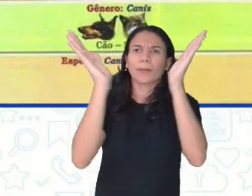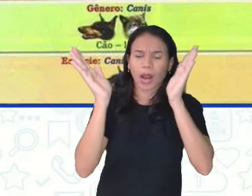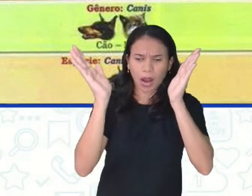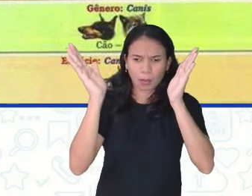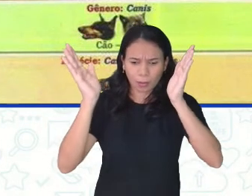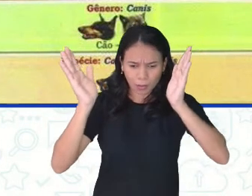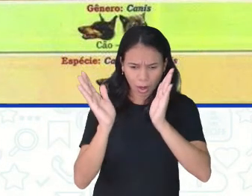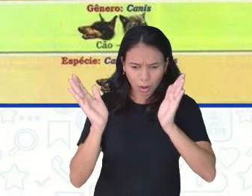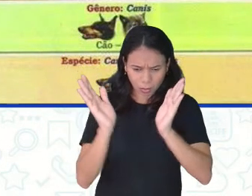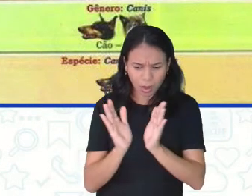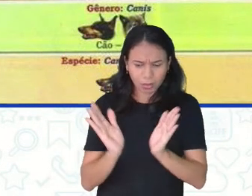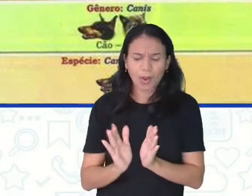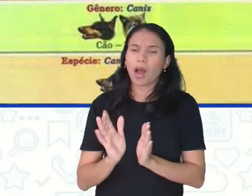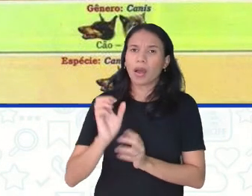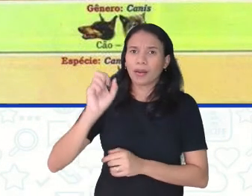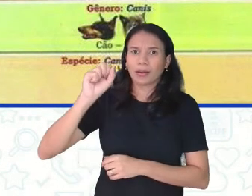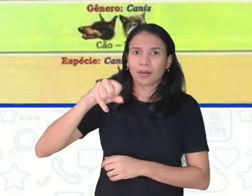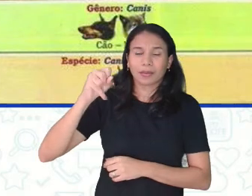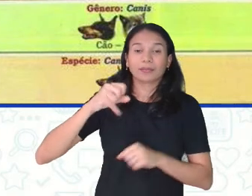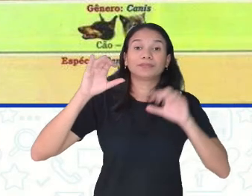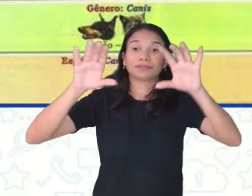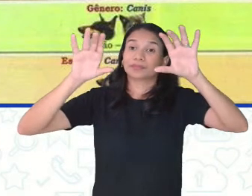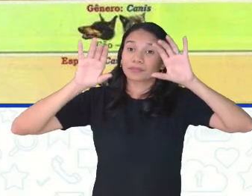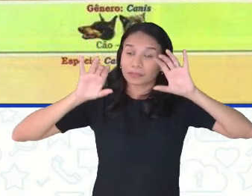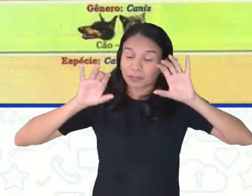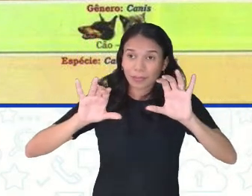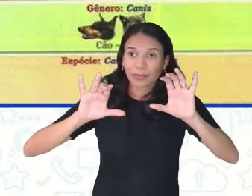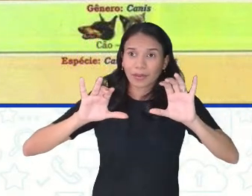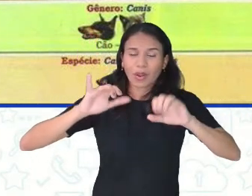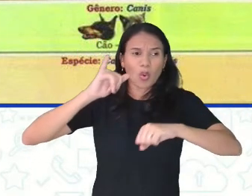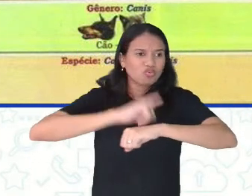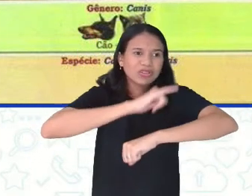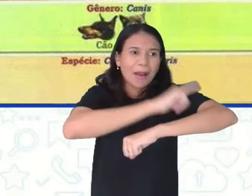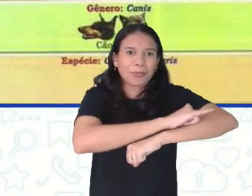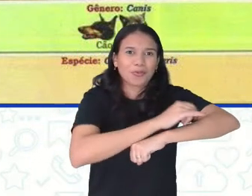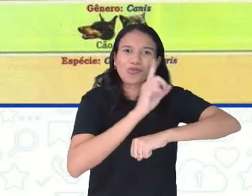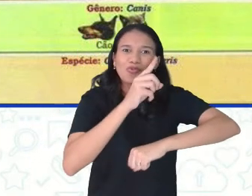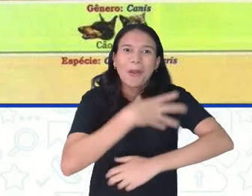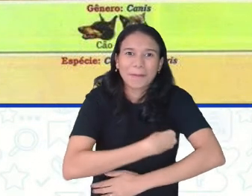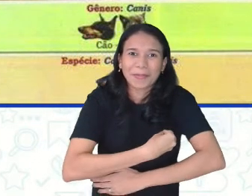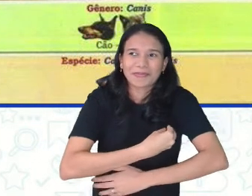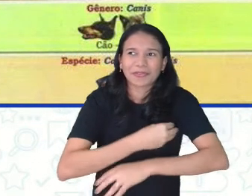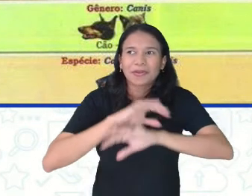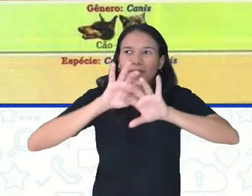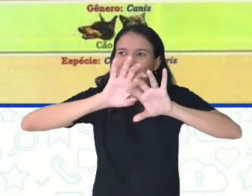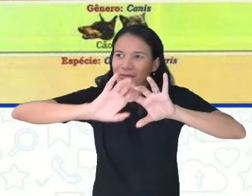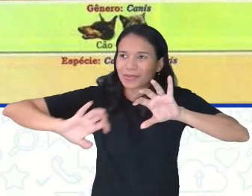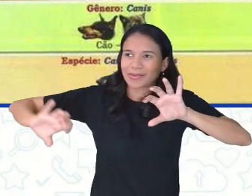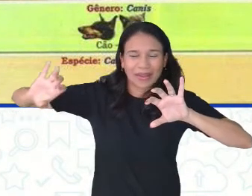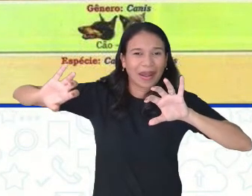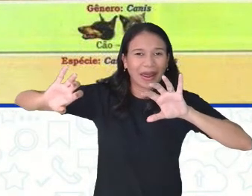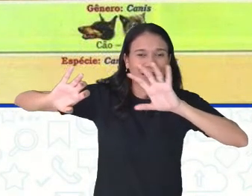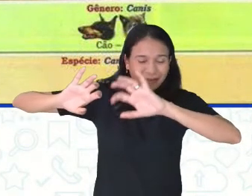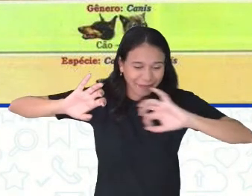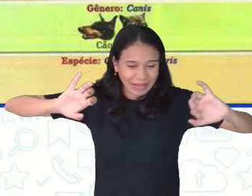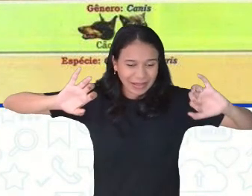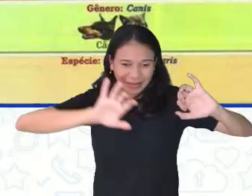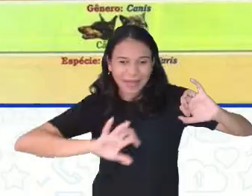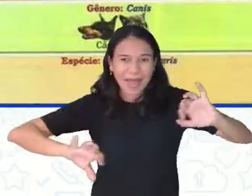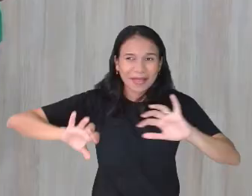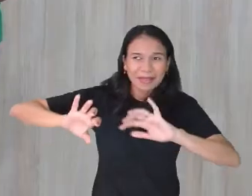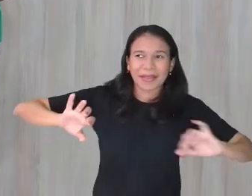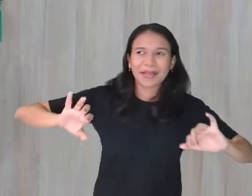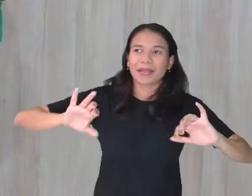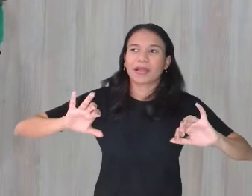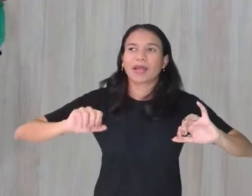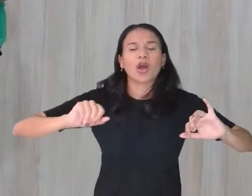quantidade de seres. Pois é, na parte dos mamíferos, o sapo não podia estar. Na parte, né? E aí, na parte